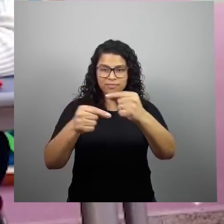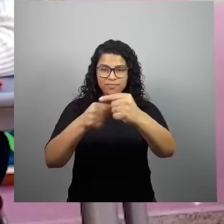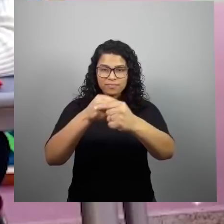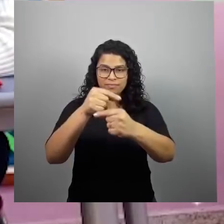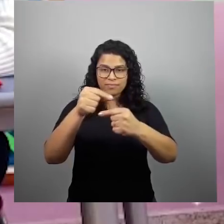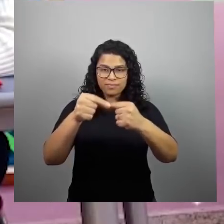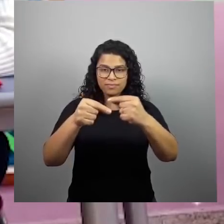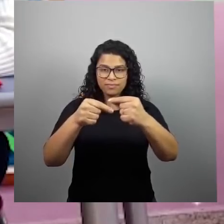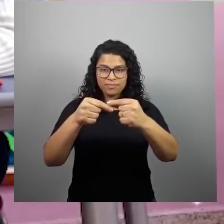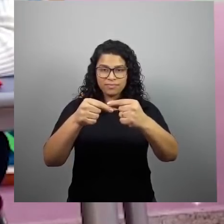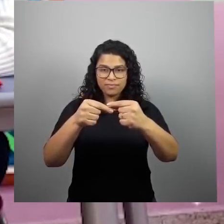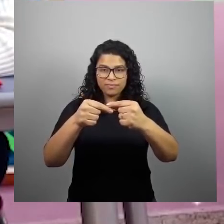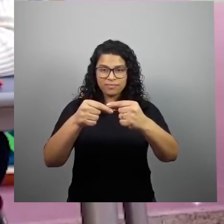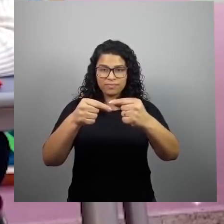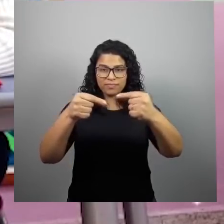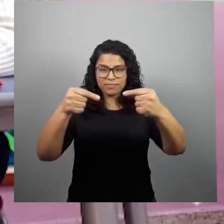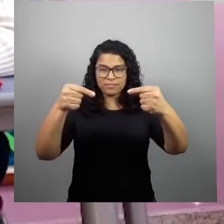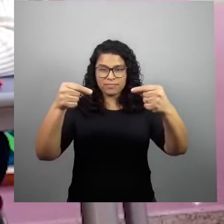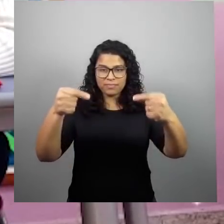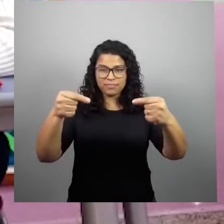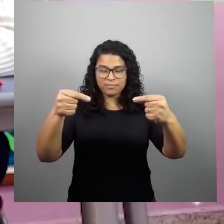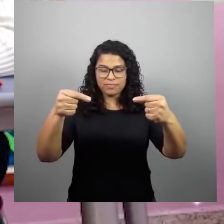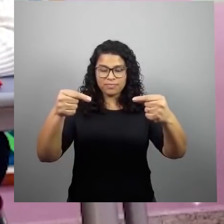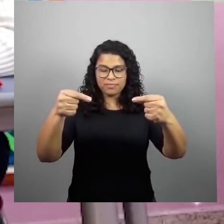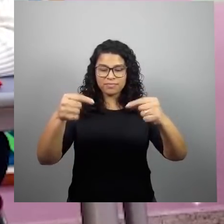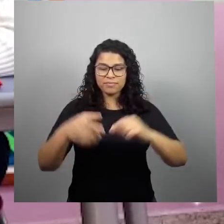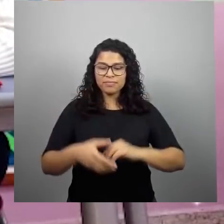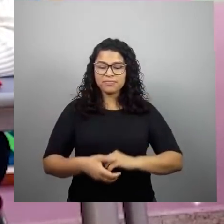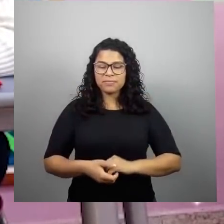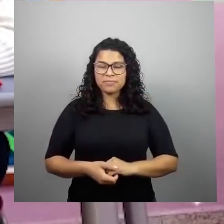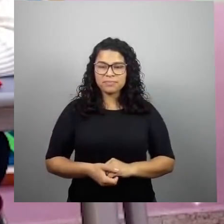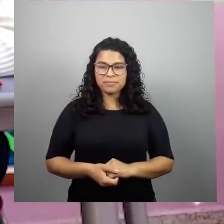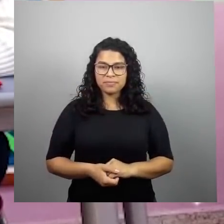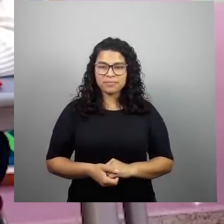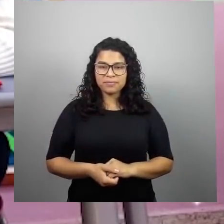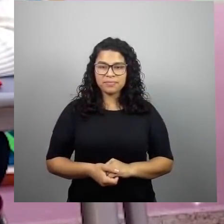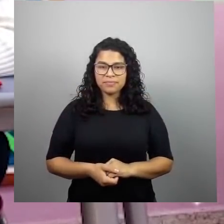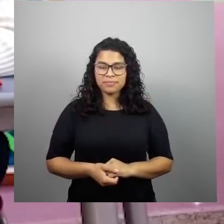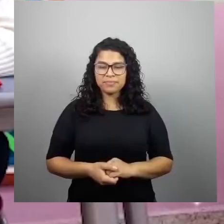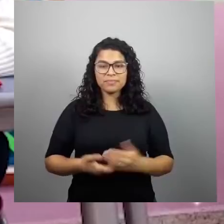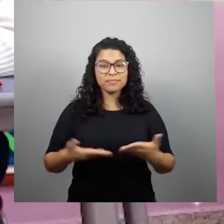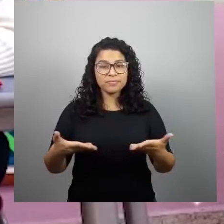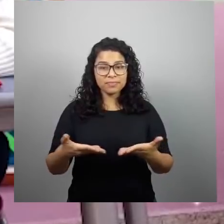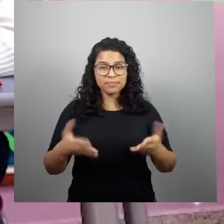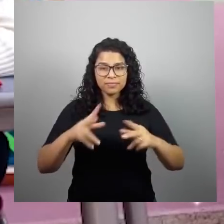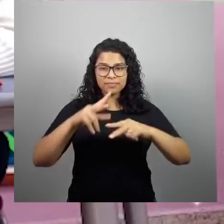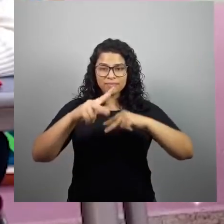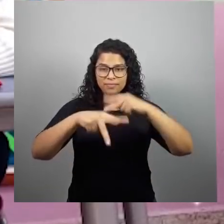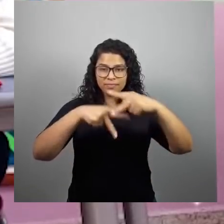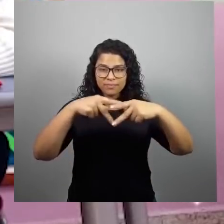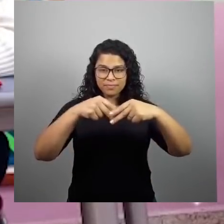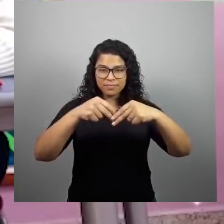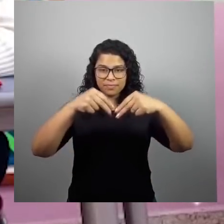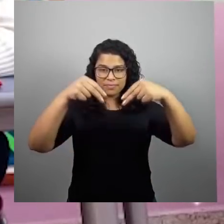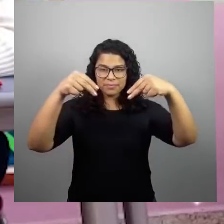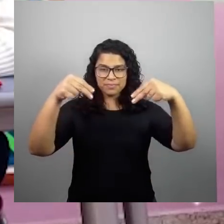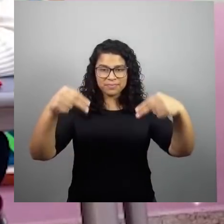novamente. Uma dessas partes eu vou colocar aqui nessa bolinha que fica aqui ao meio e